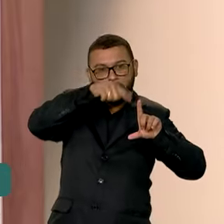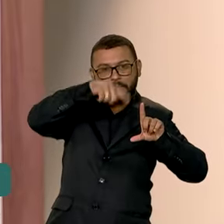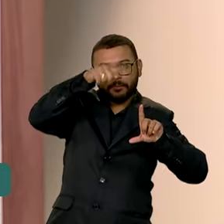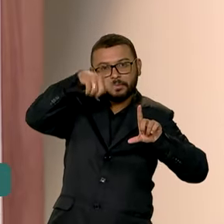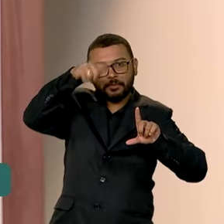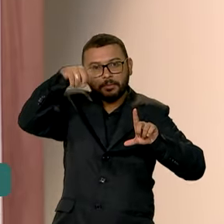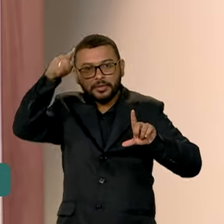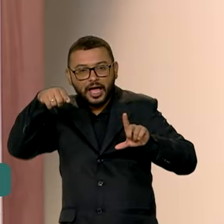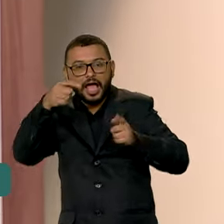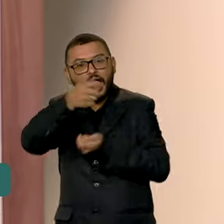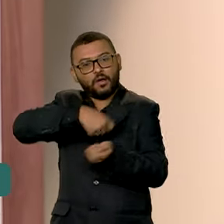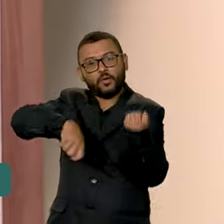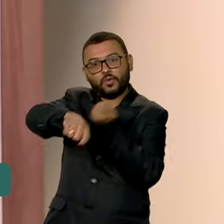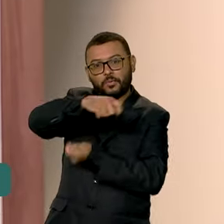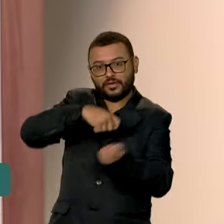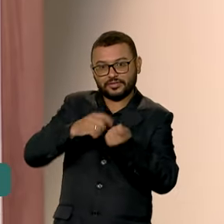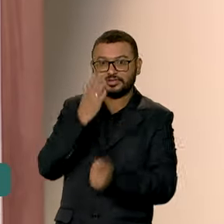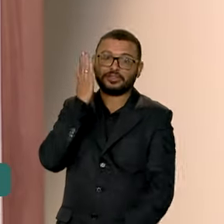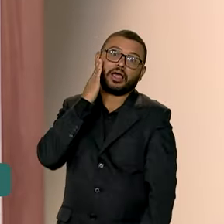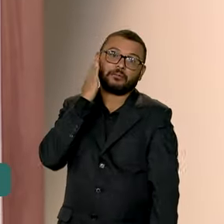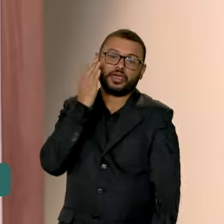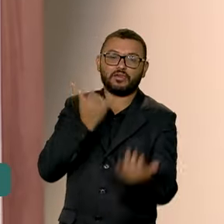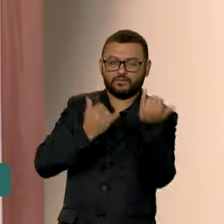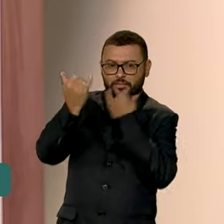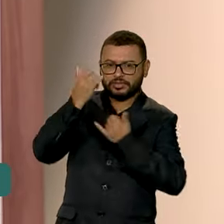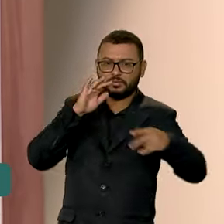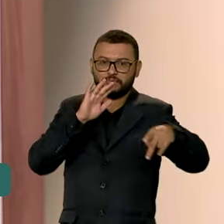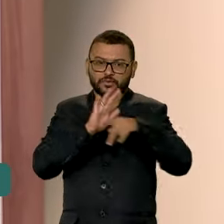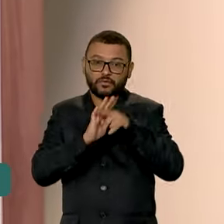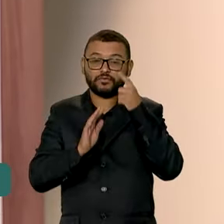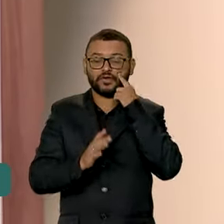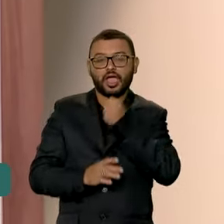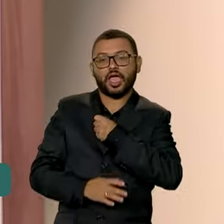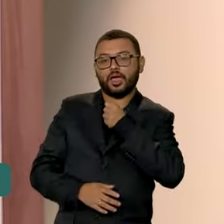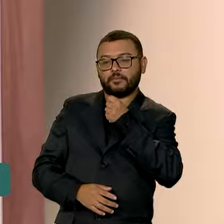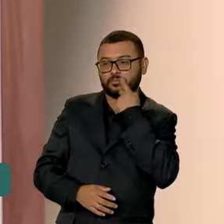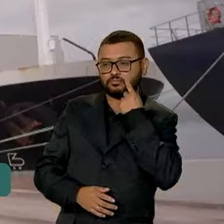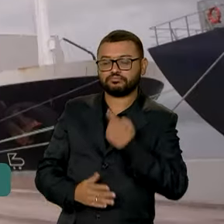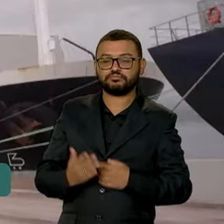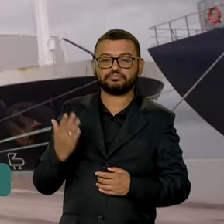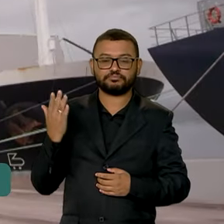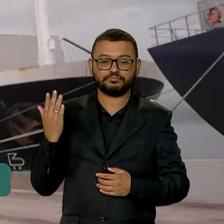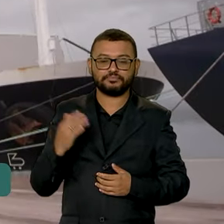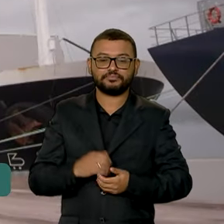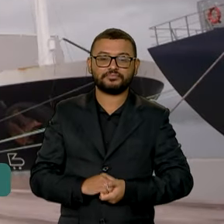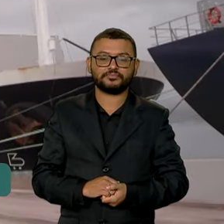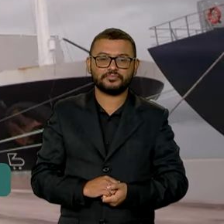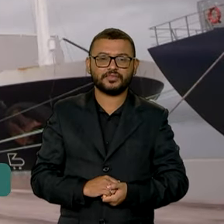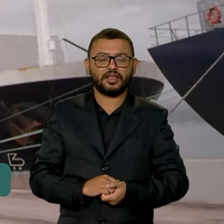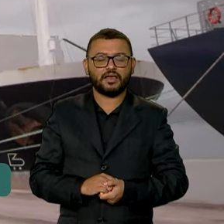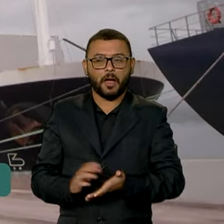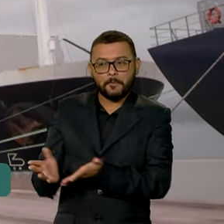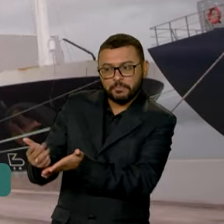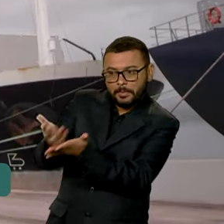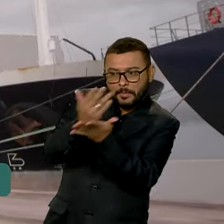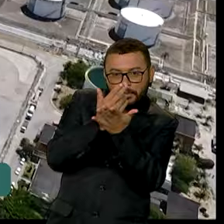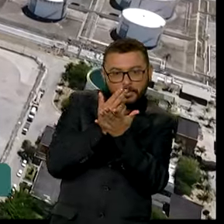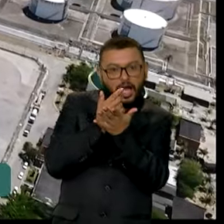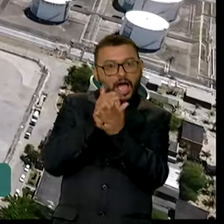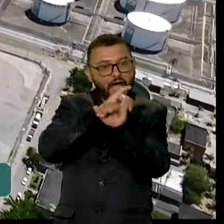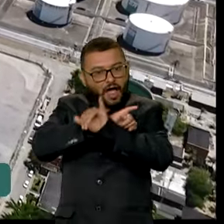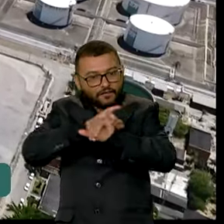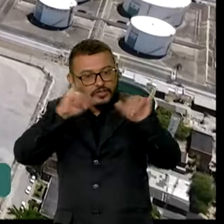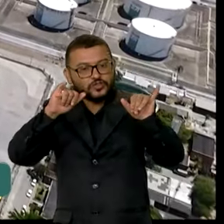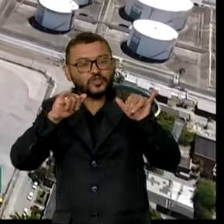do crescimento econômico. Veja os dados mais recentes na reportagem a seguir. Os dados foram divulgados